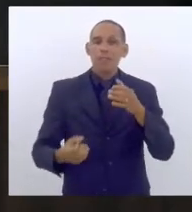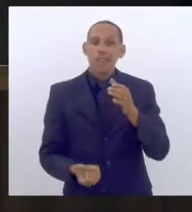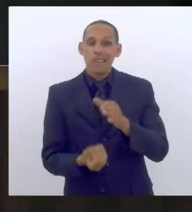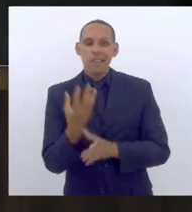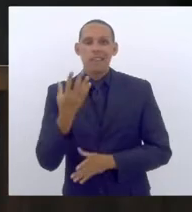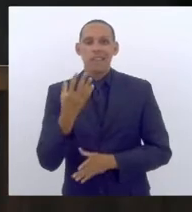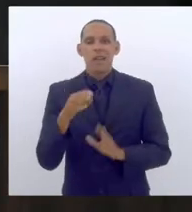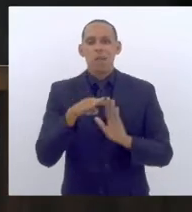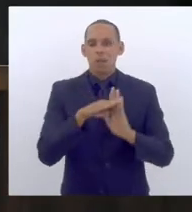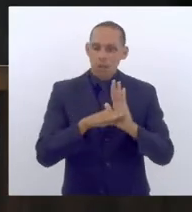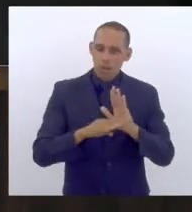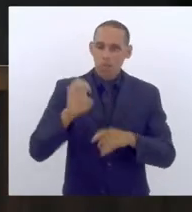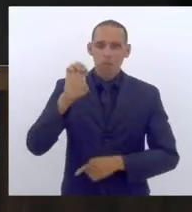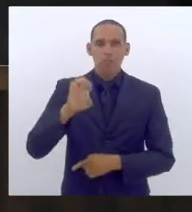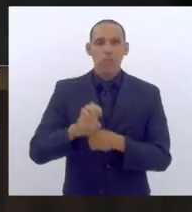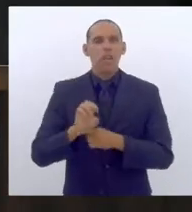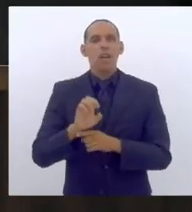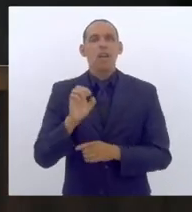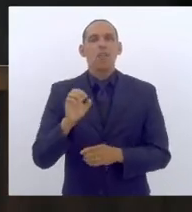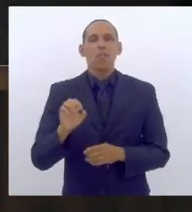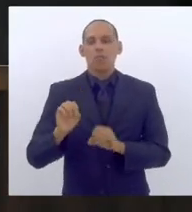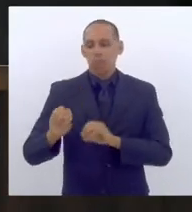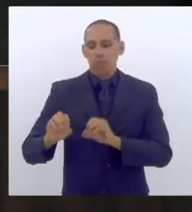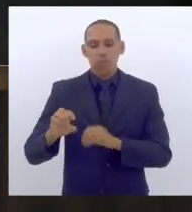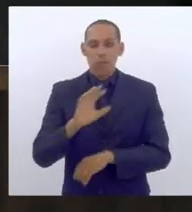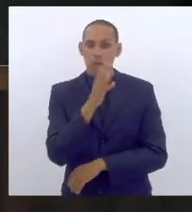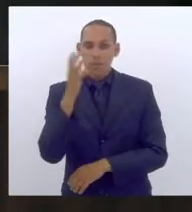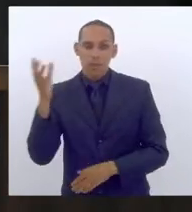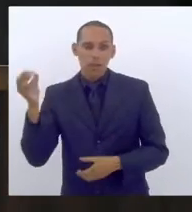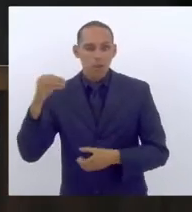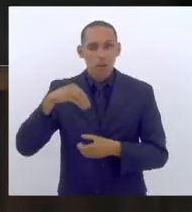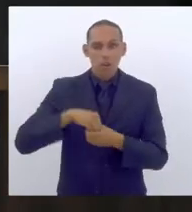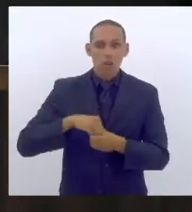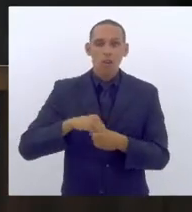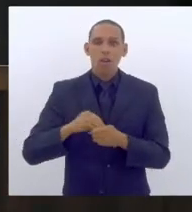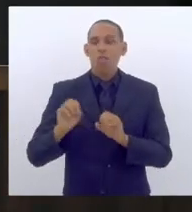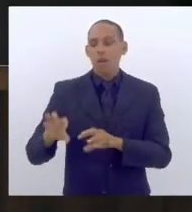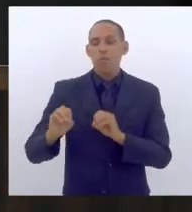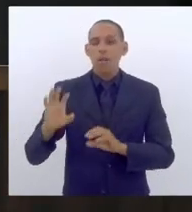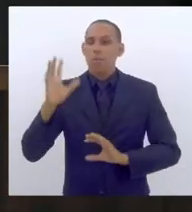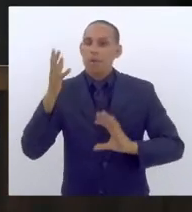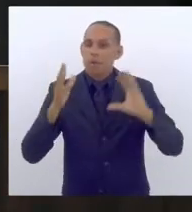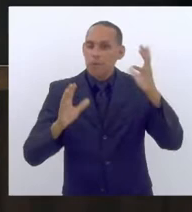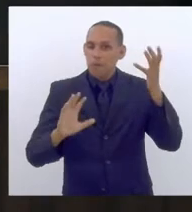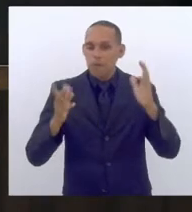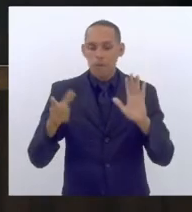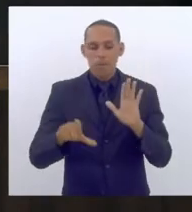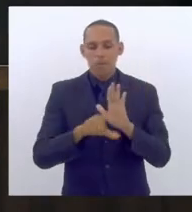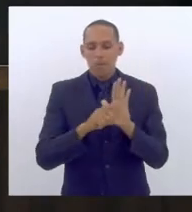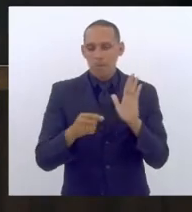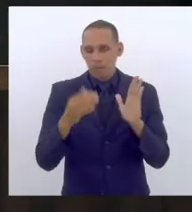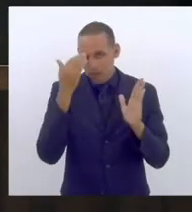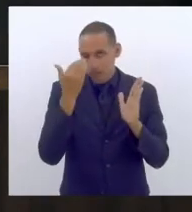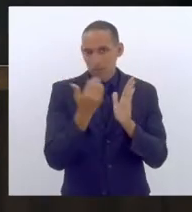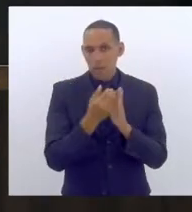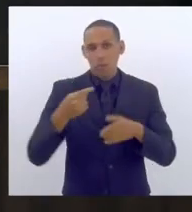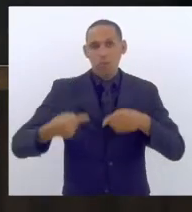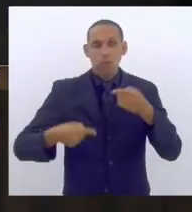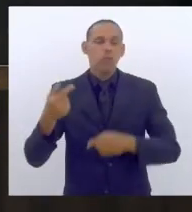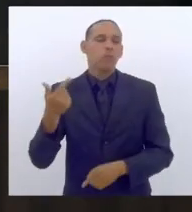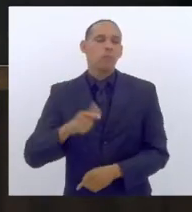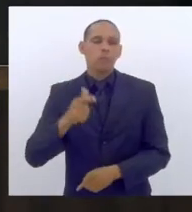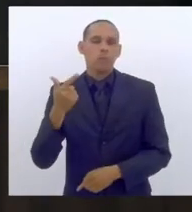programa Estadual de Educação Ambiental para incluir a educação climática Nos Tempos da presidente lei em discussão